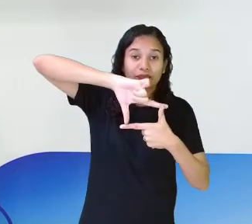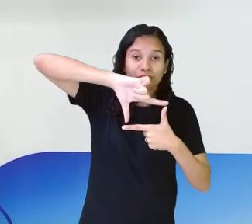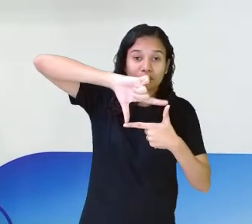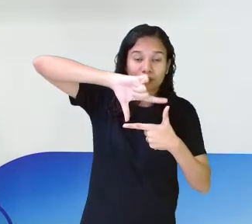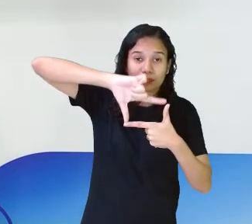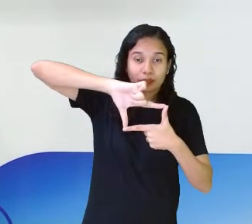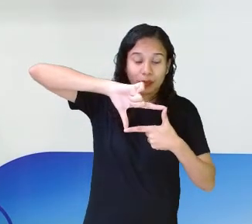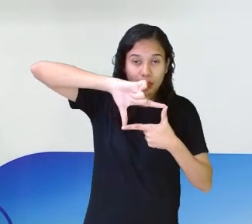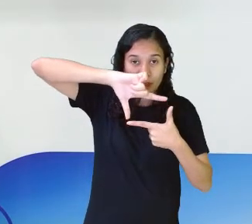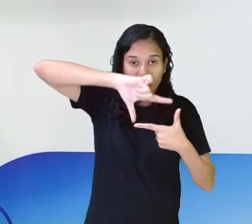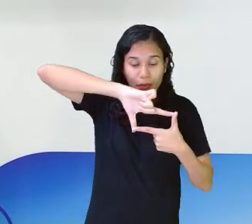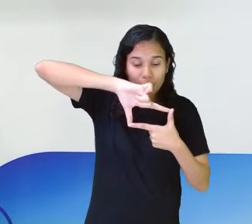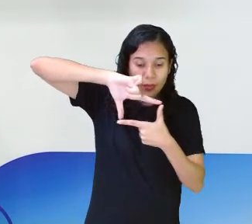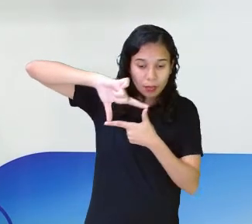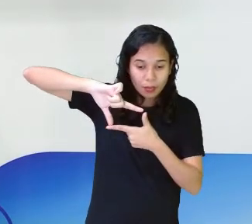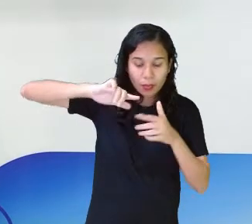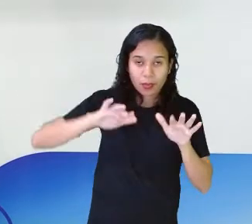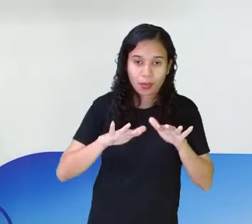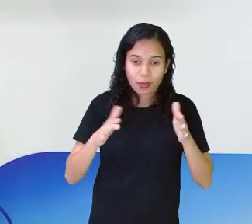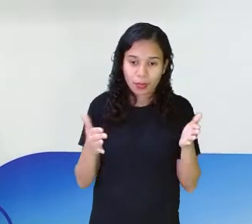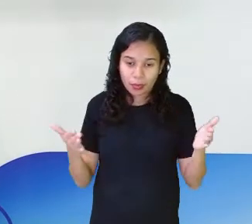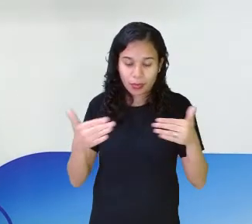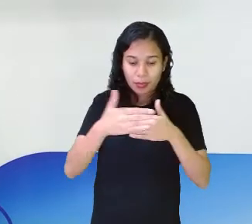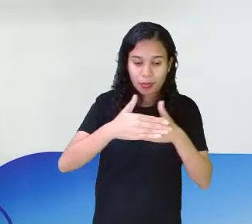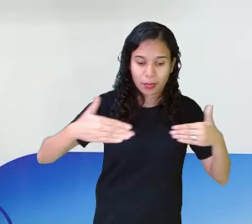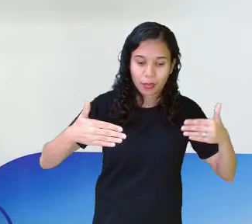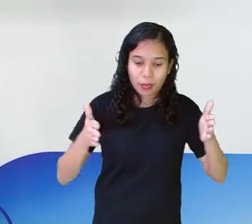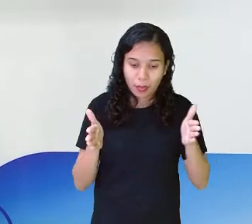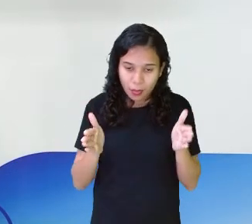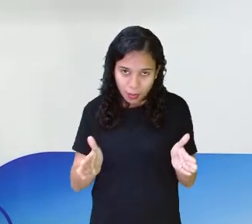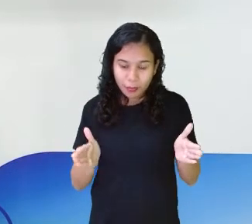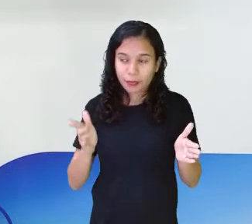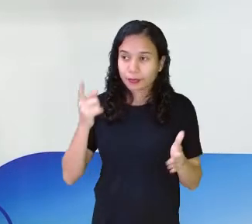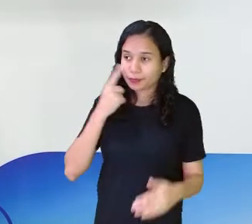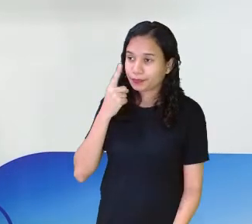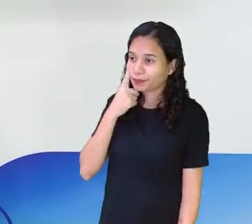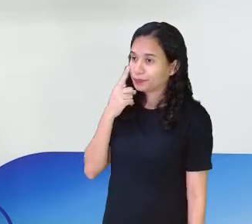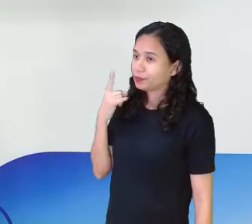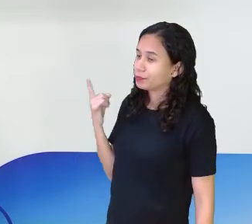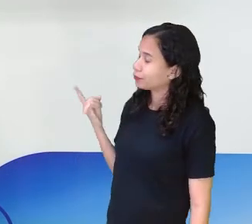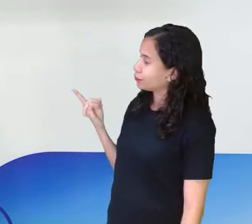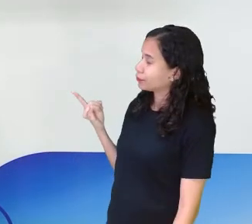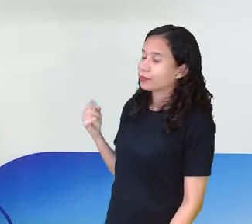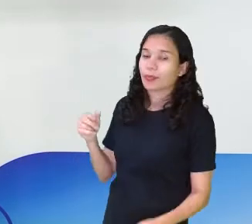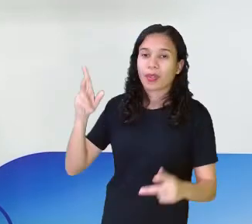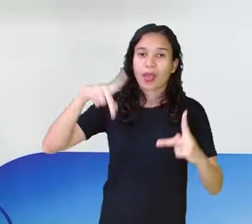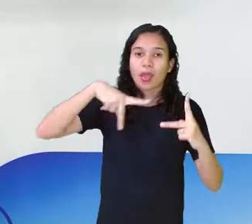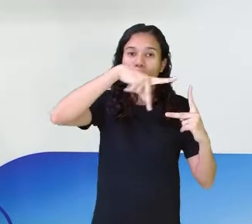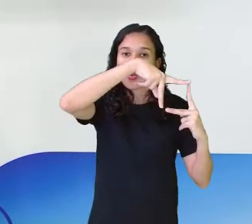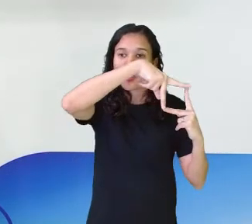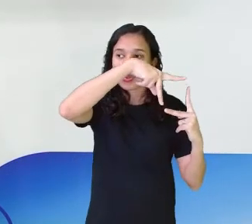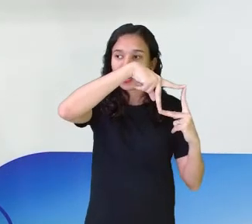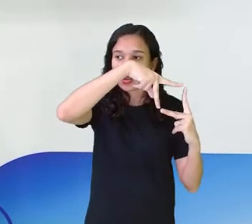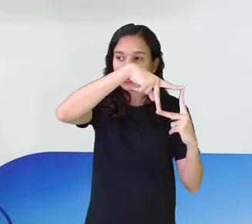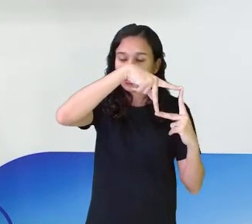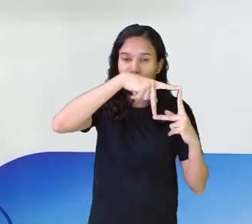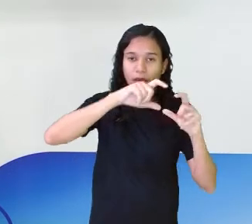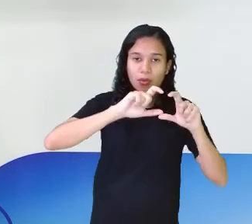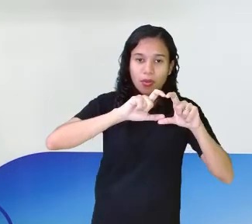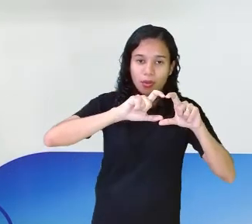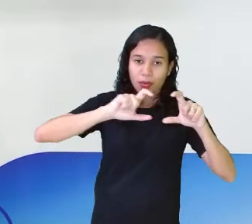faces paralelas, que no caso são quadrados, ó. Aqui, quadrado,